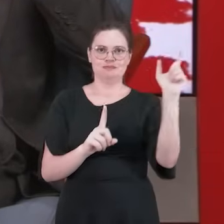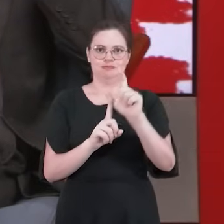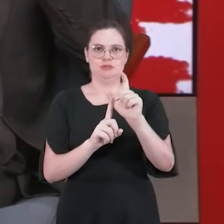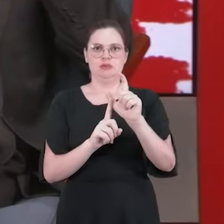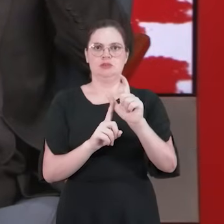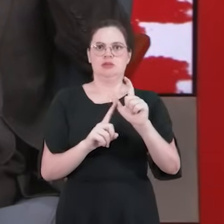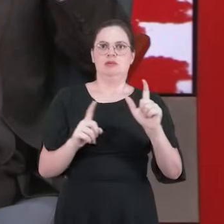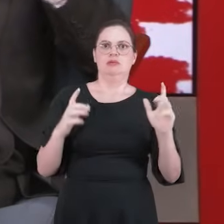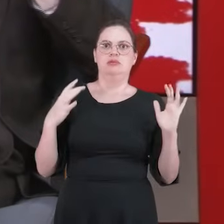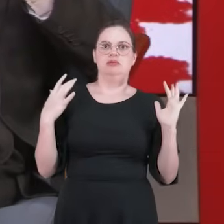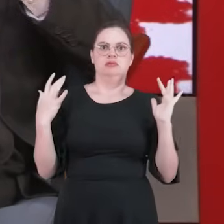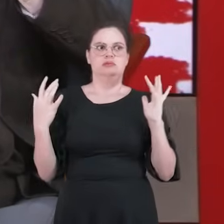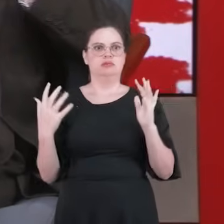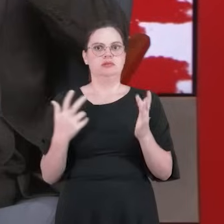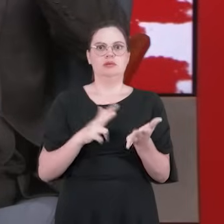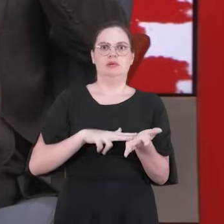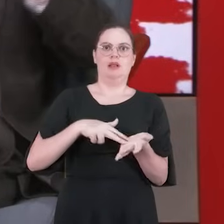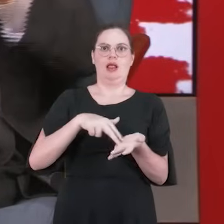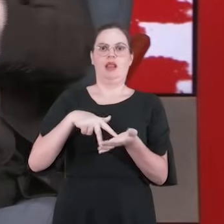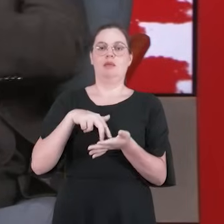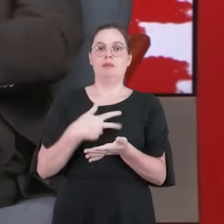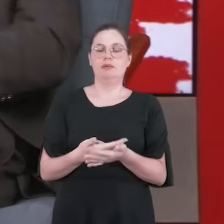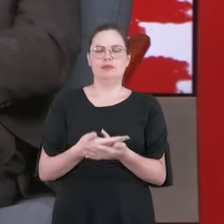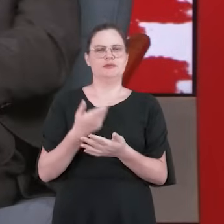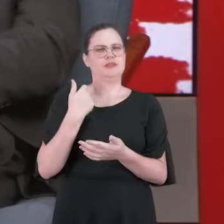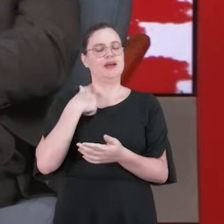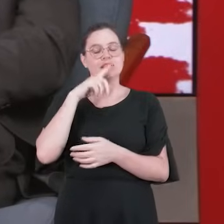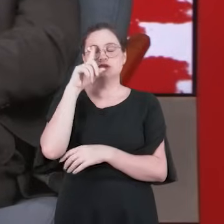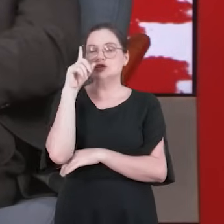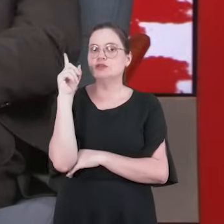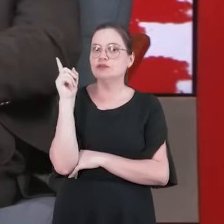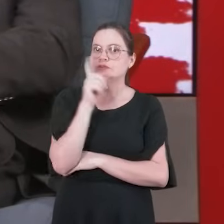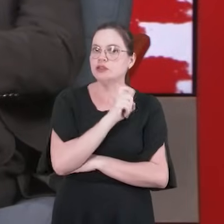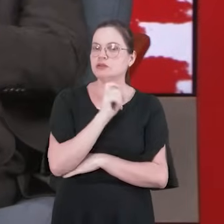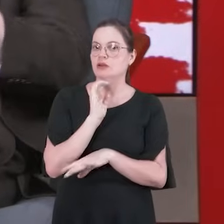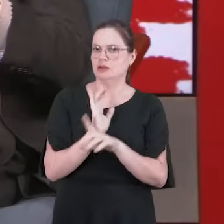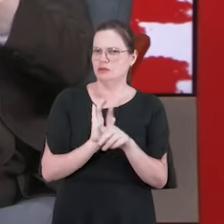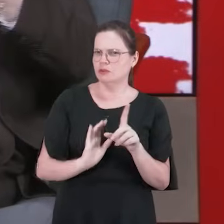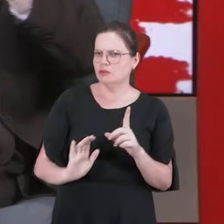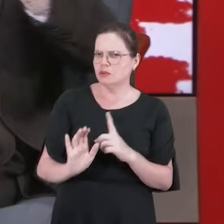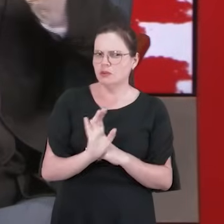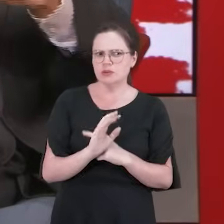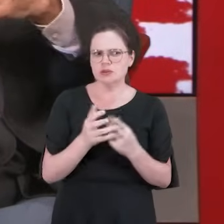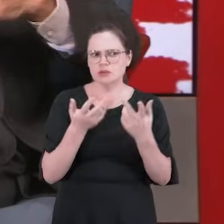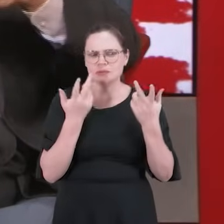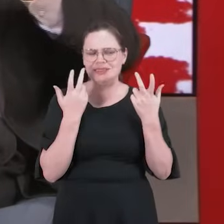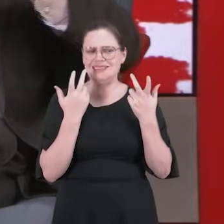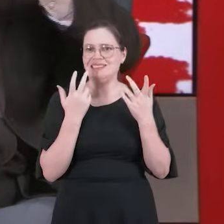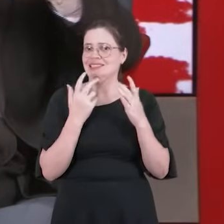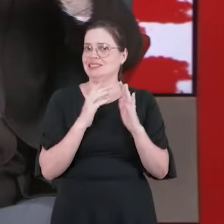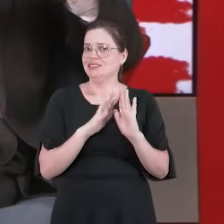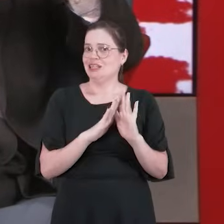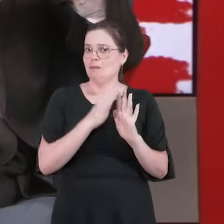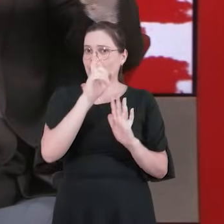possessões, Então o culto era muito difícil, era um culto de